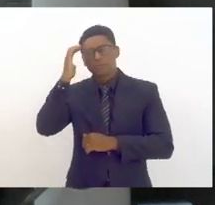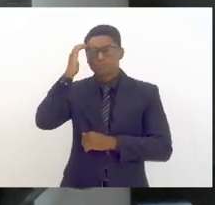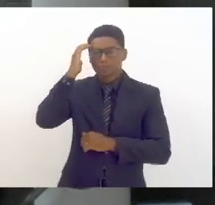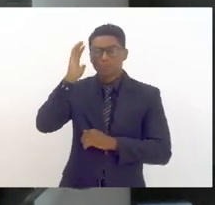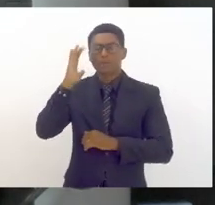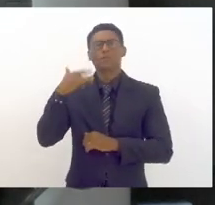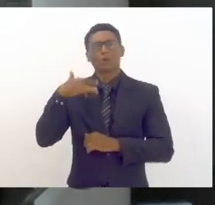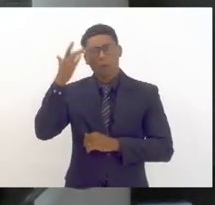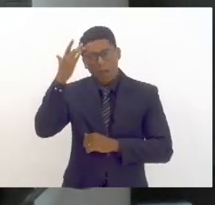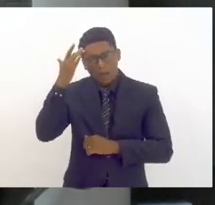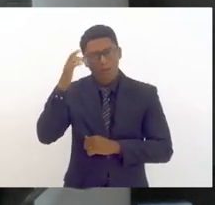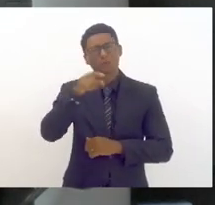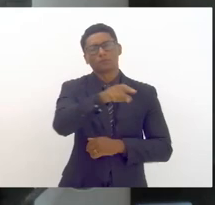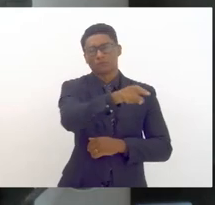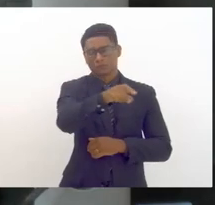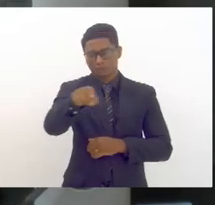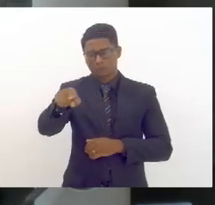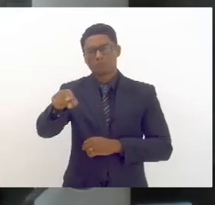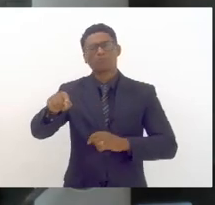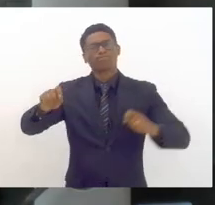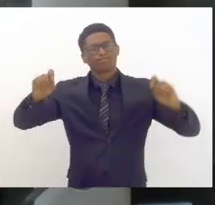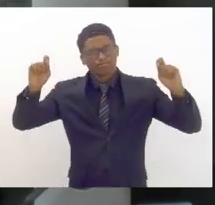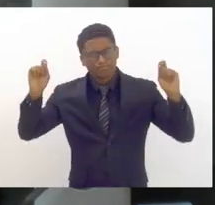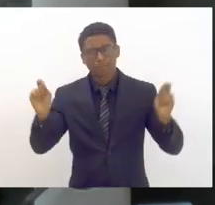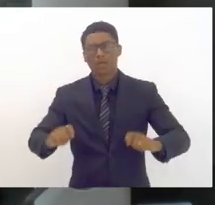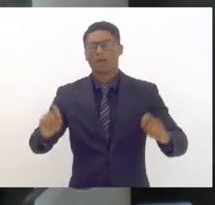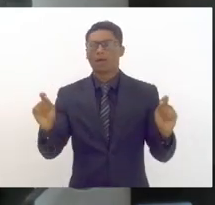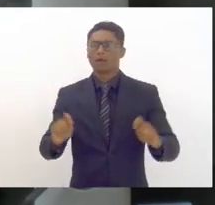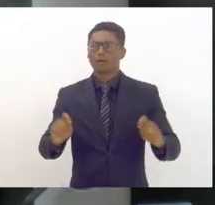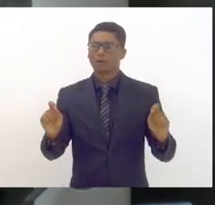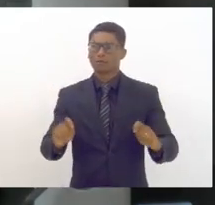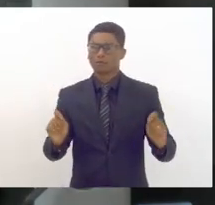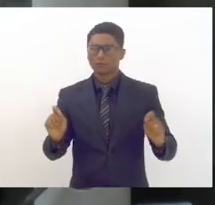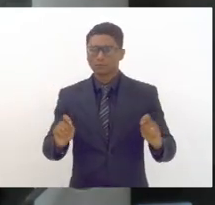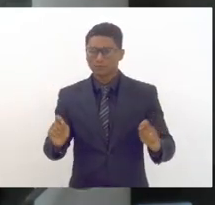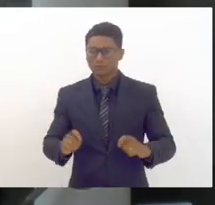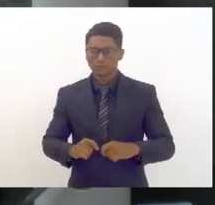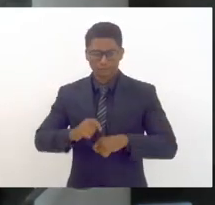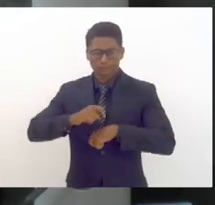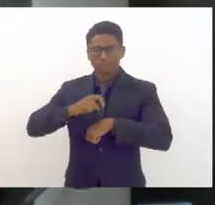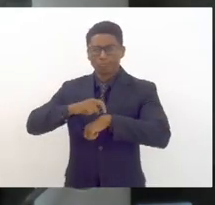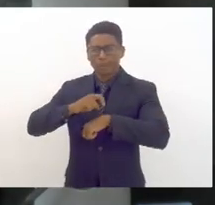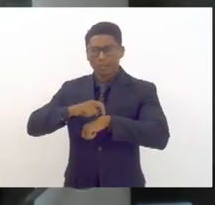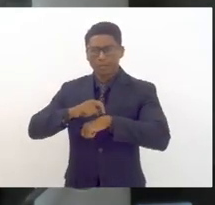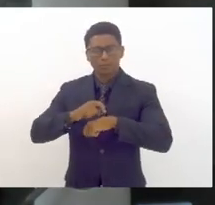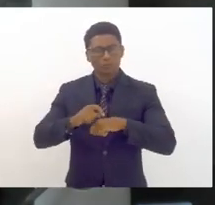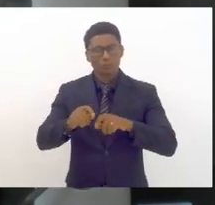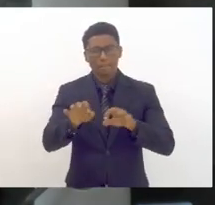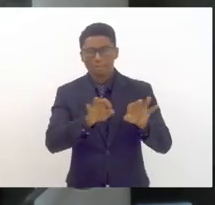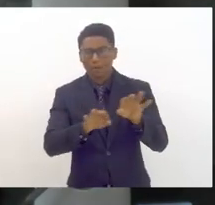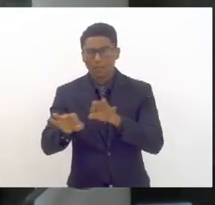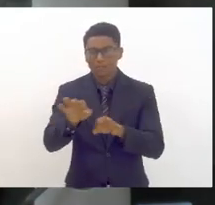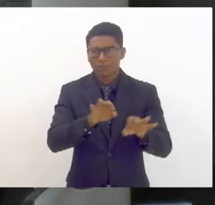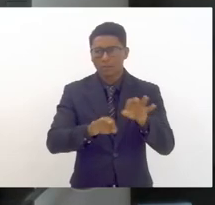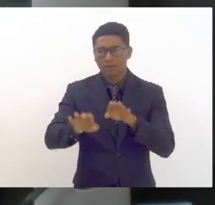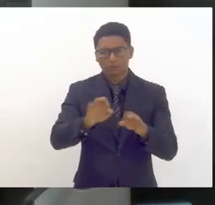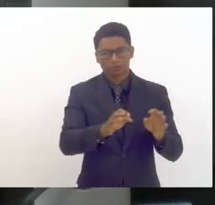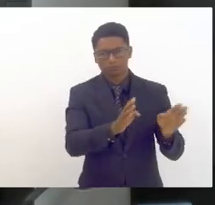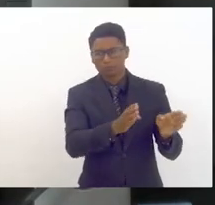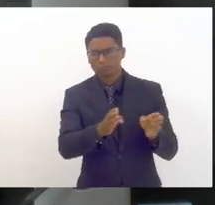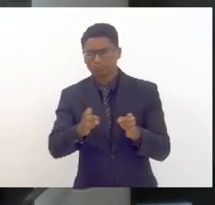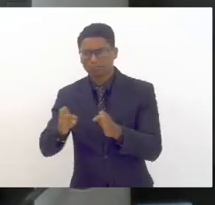têm todas as condições de, dentro de um cronograma e dentro de um planejamento, que a gente possa sair